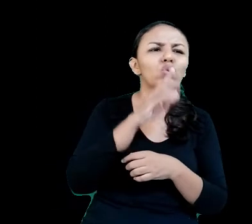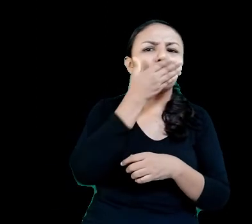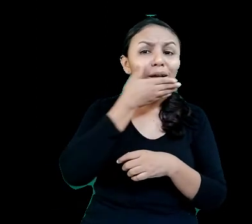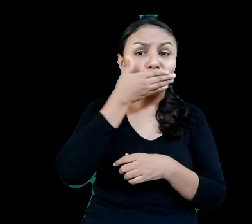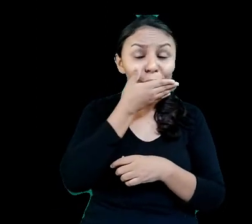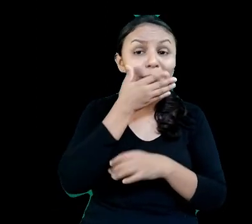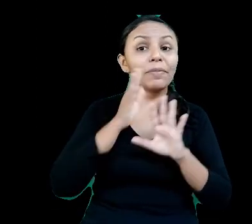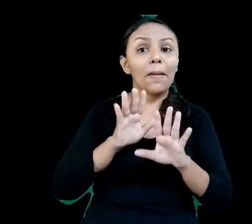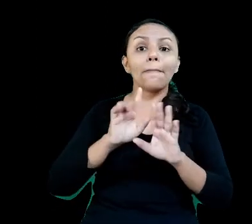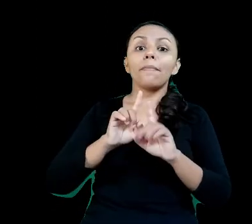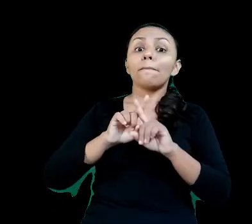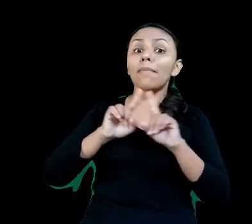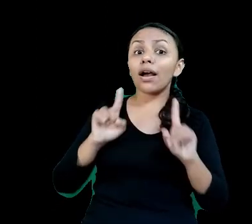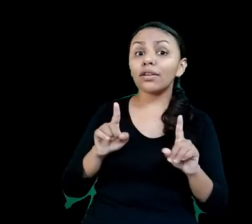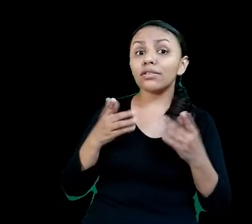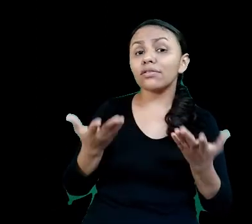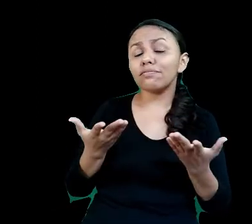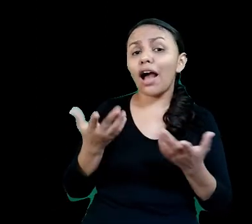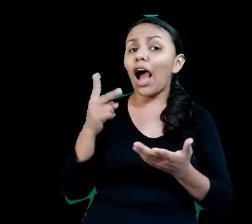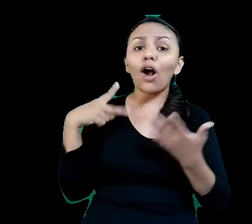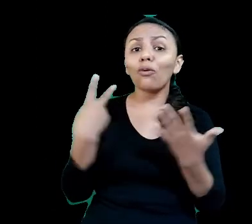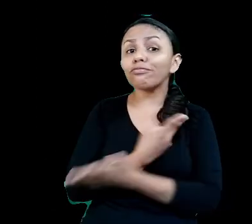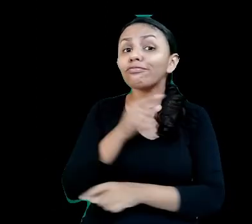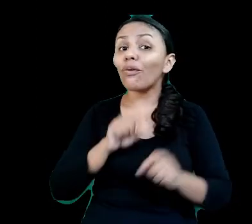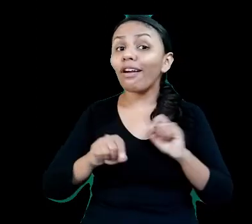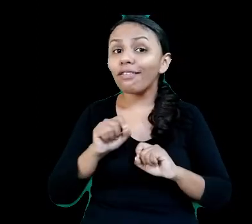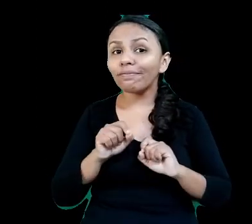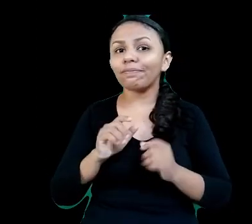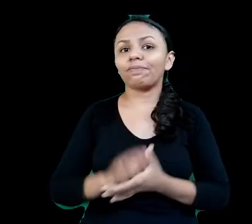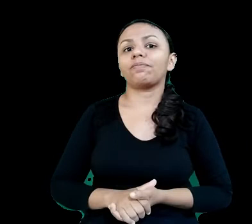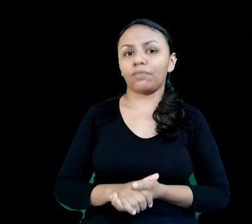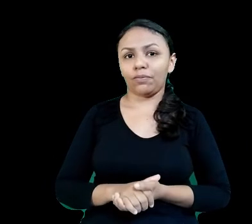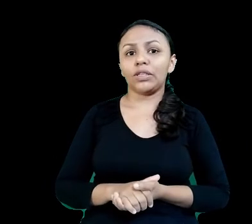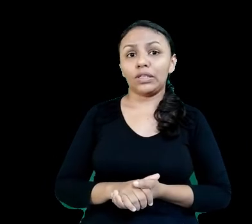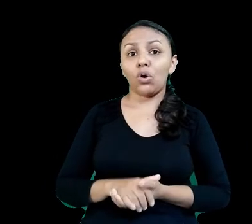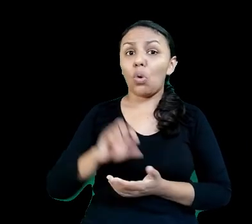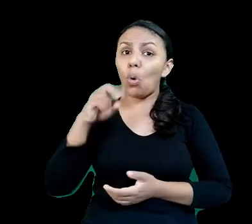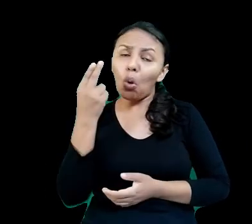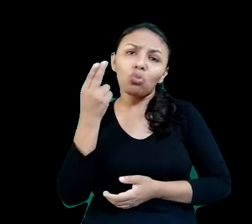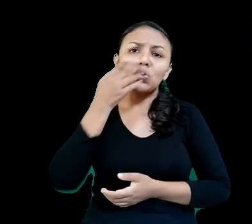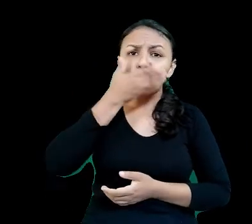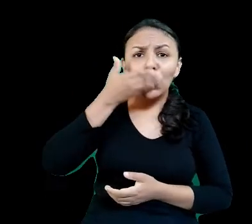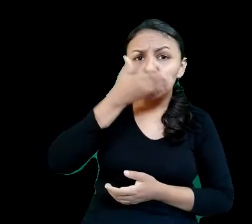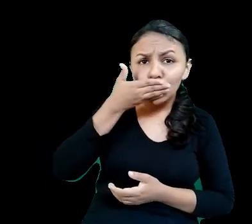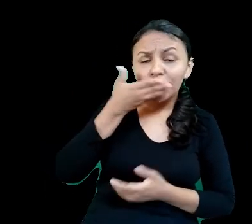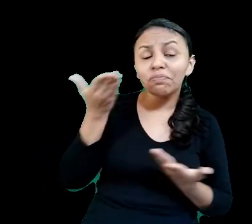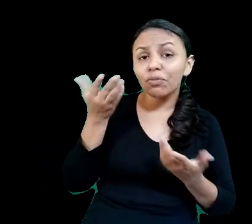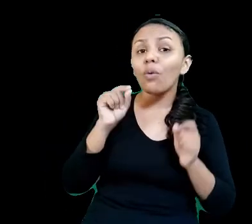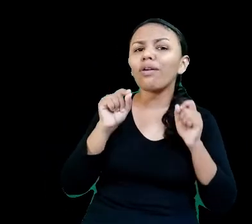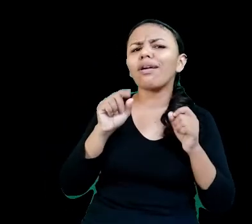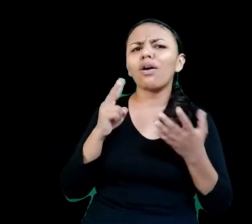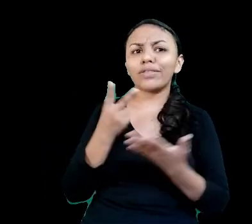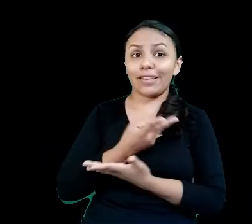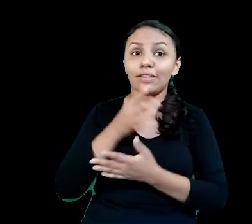que faz a utilização desses adoçantes ou mesmo da utilização de açúcar? Quando esse